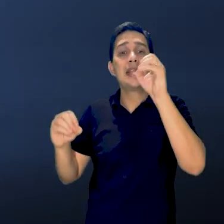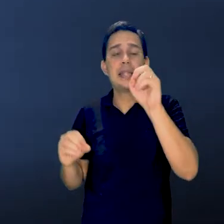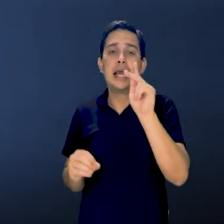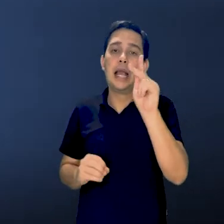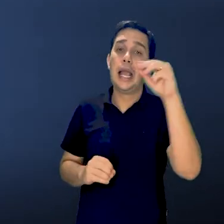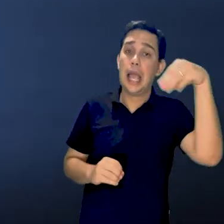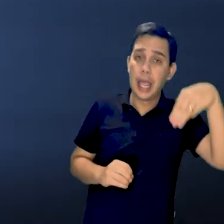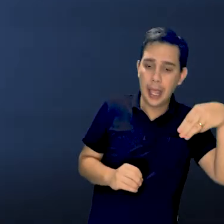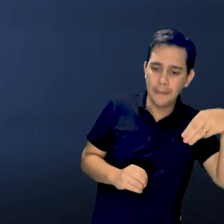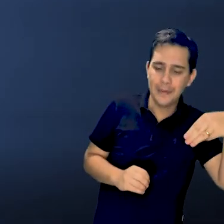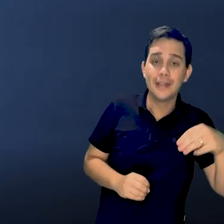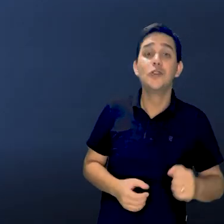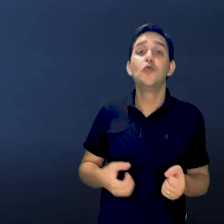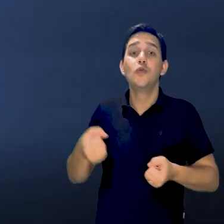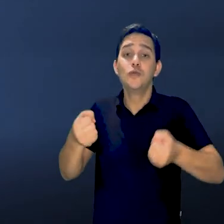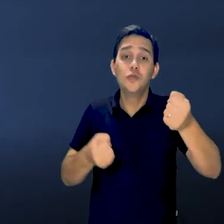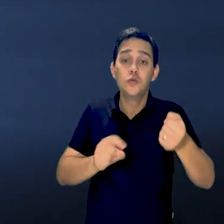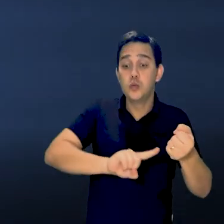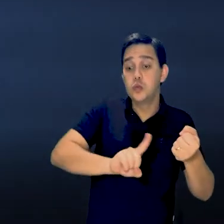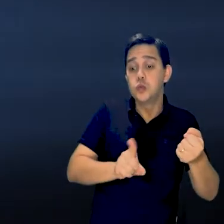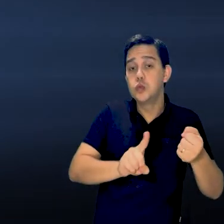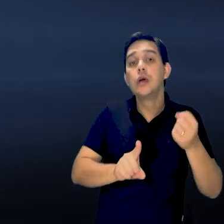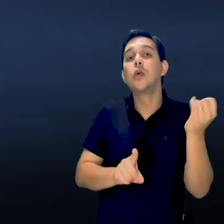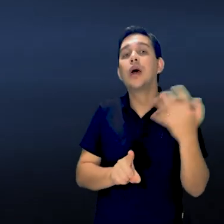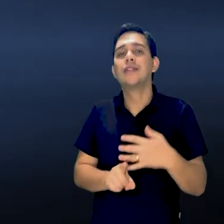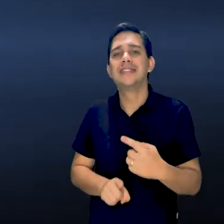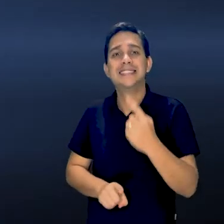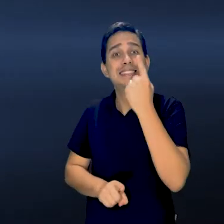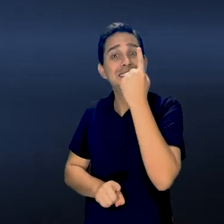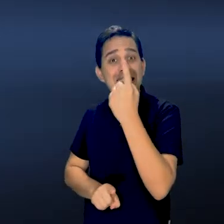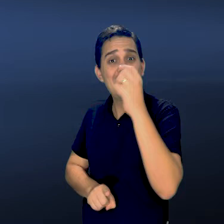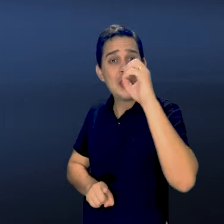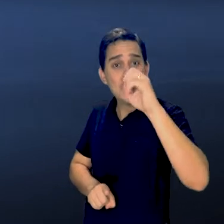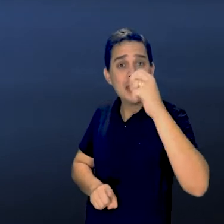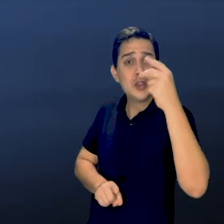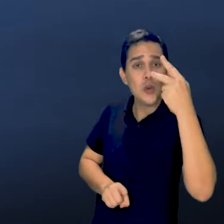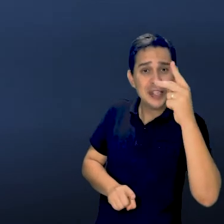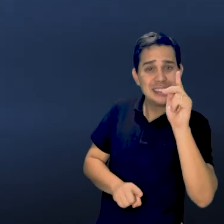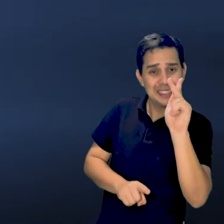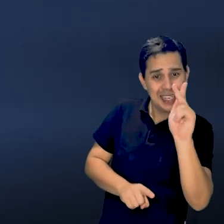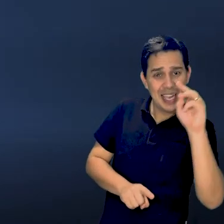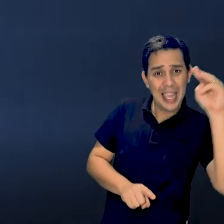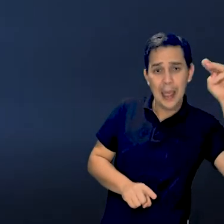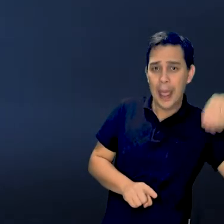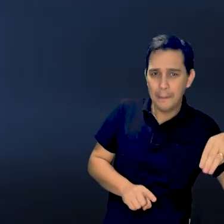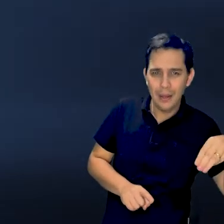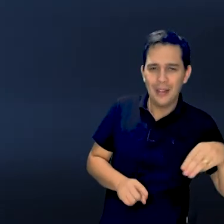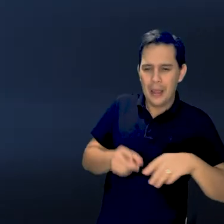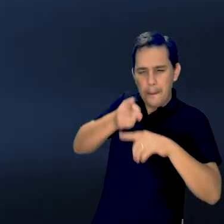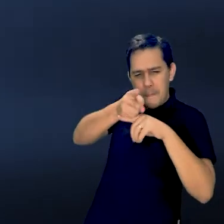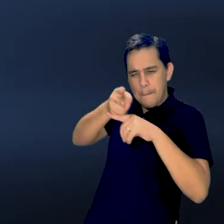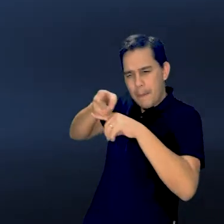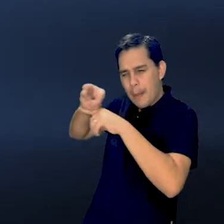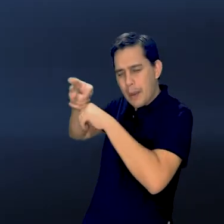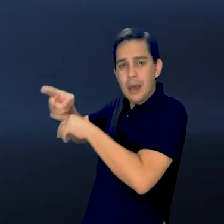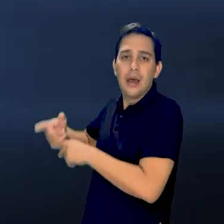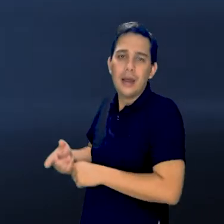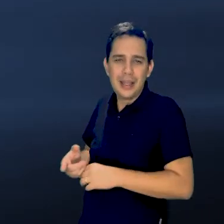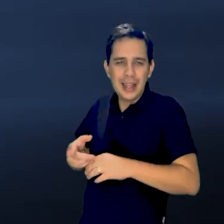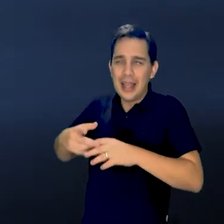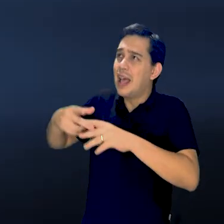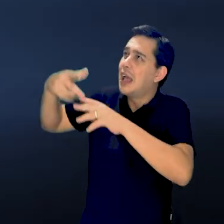na via a uma velocidade de 102 km por hora, isso pego pelos radares da Sete